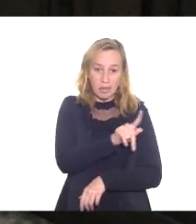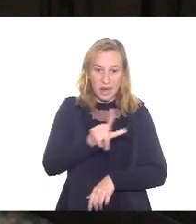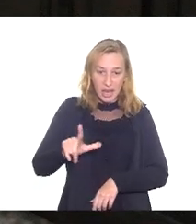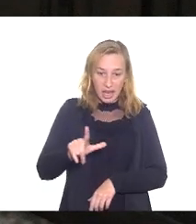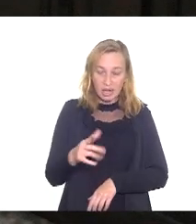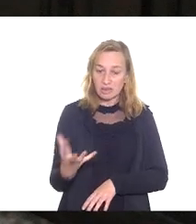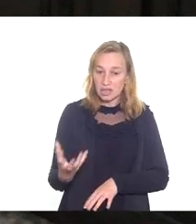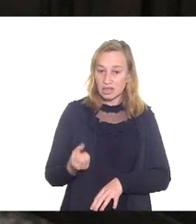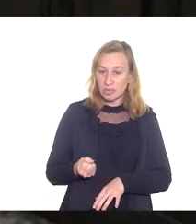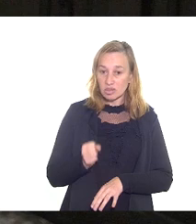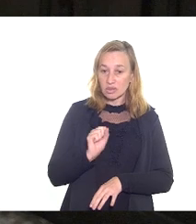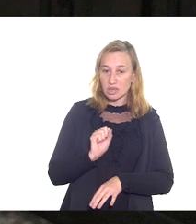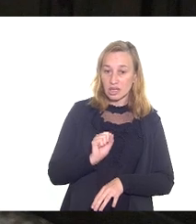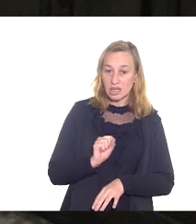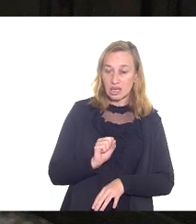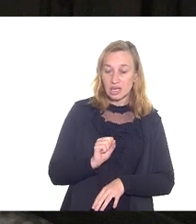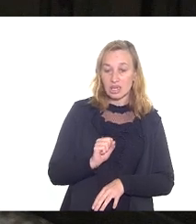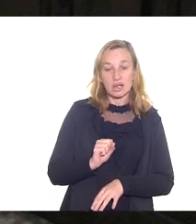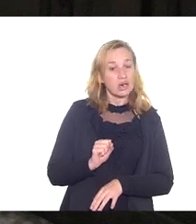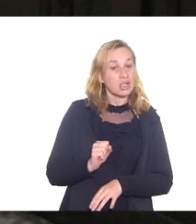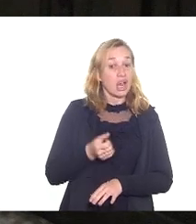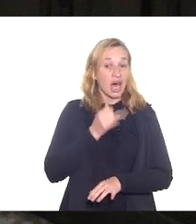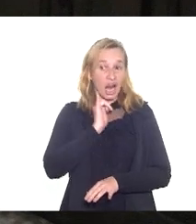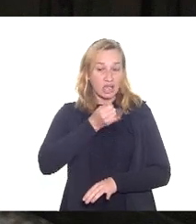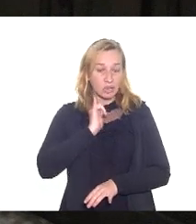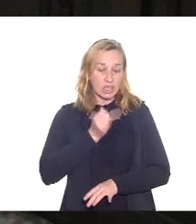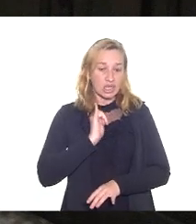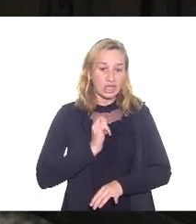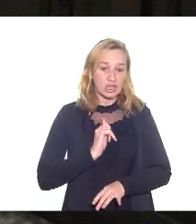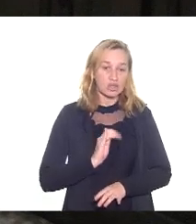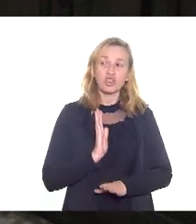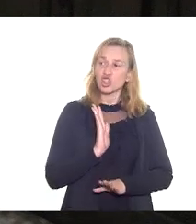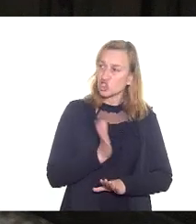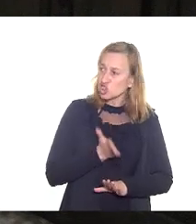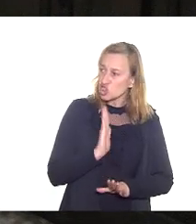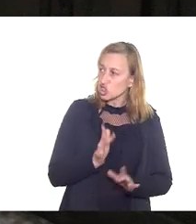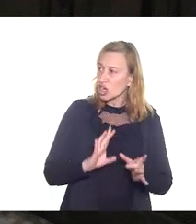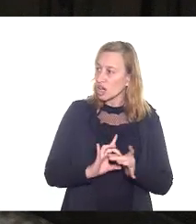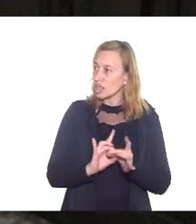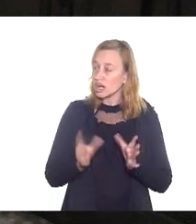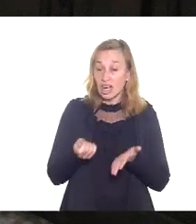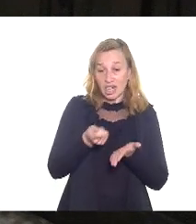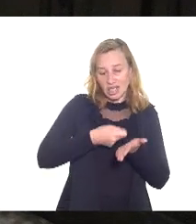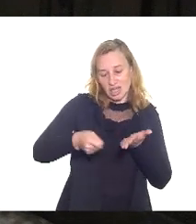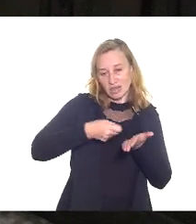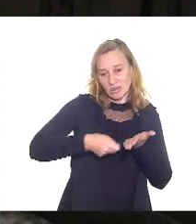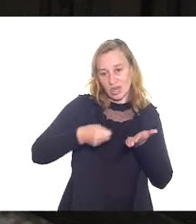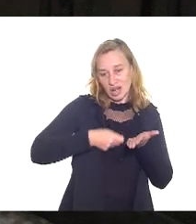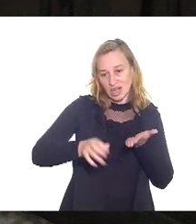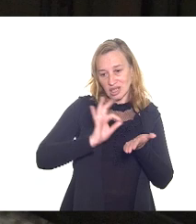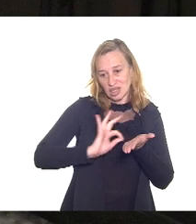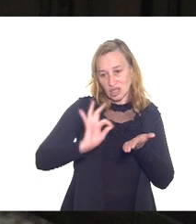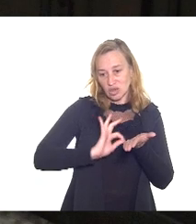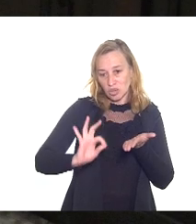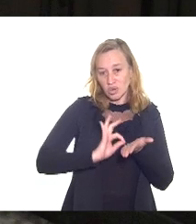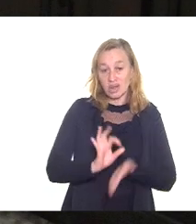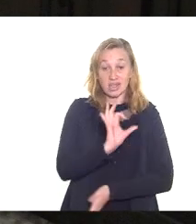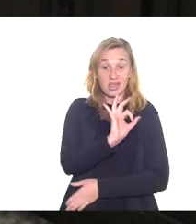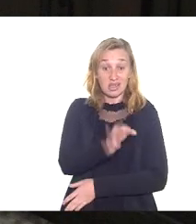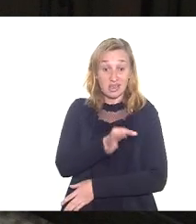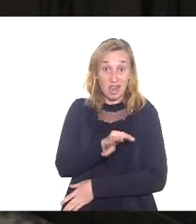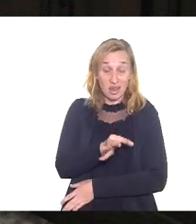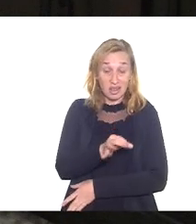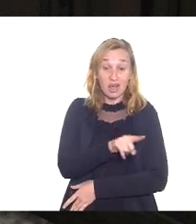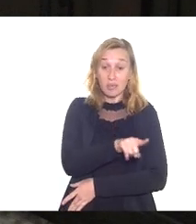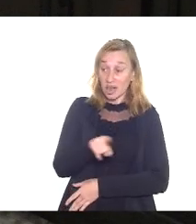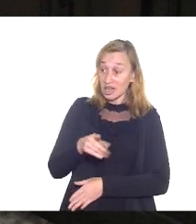parecer favorável da relatoria, já dispõe de assinaturas necessárias para